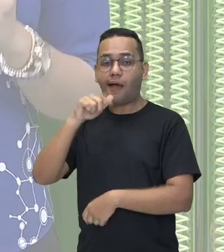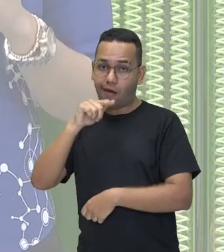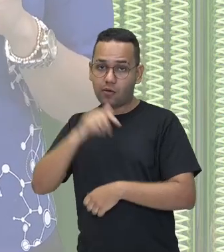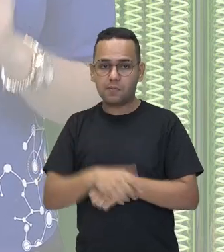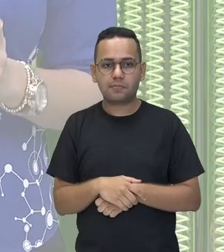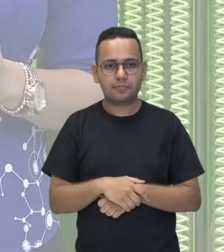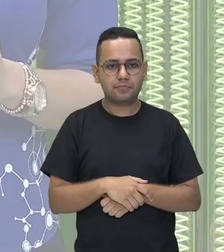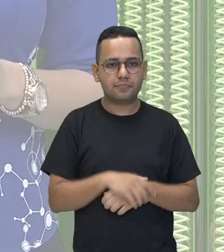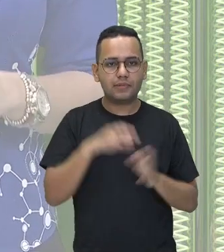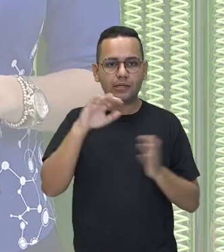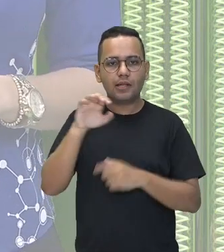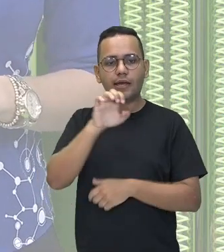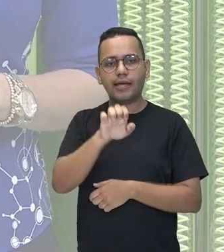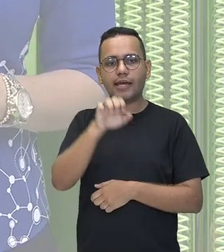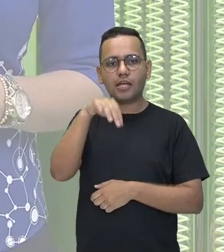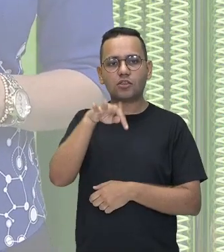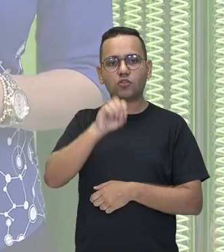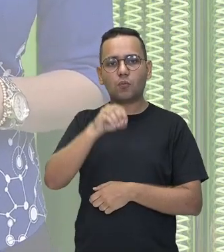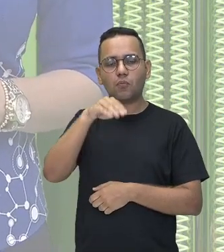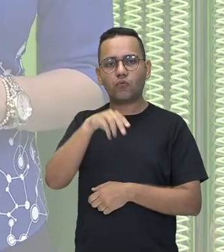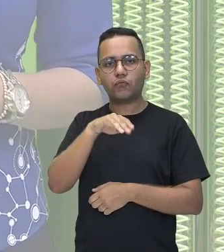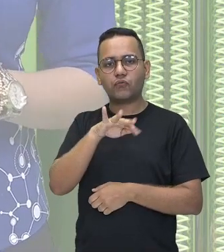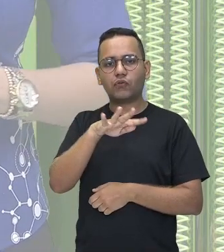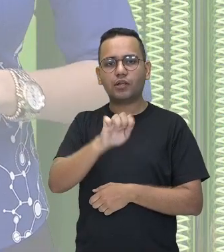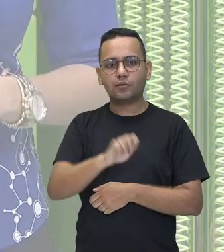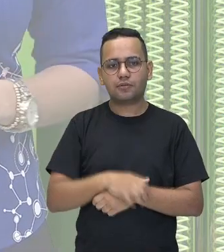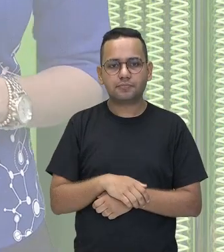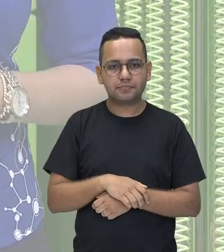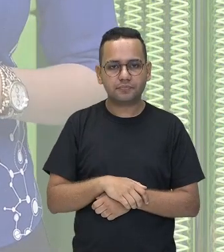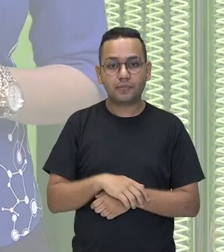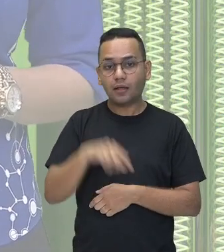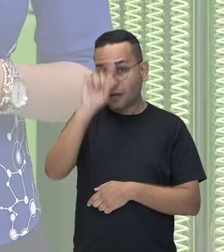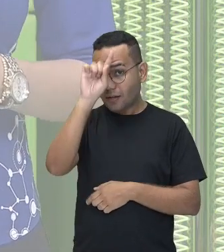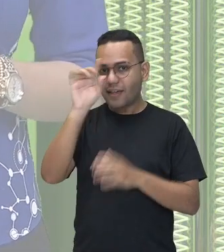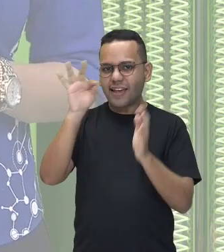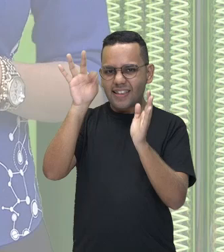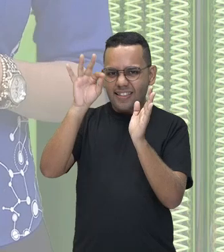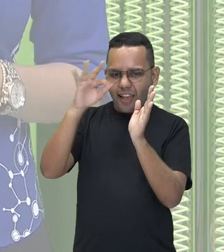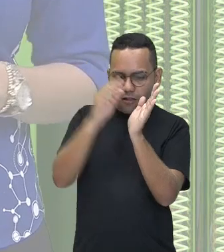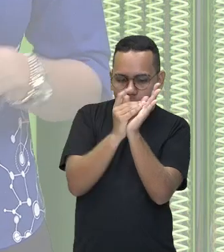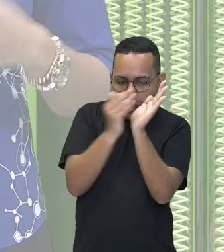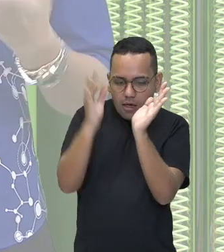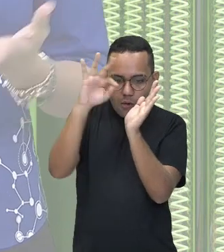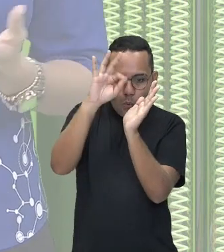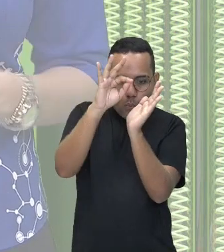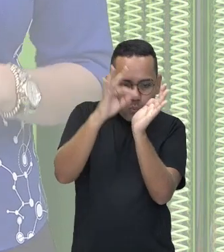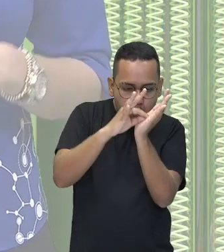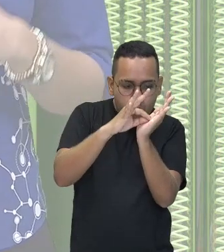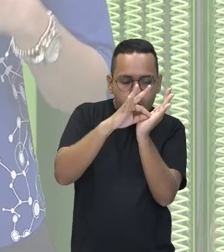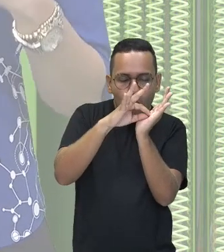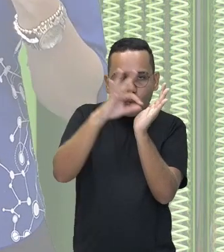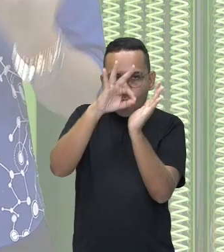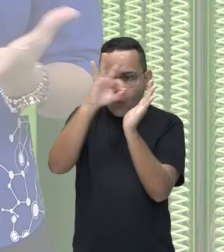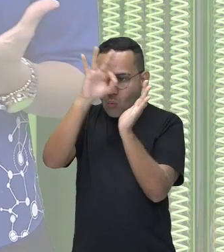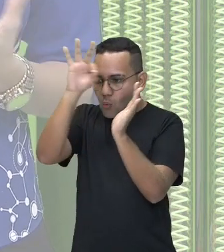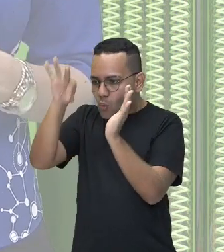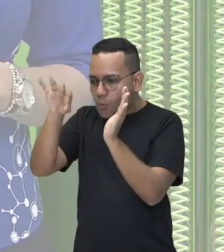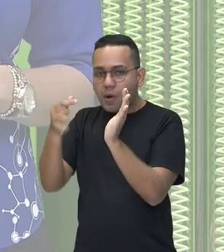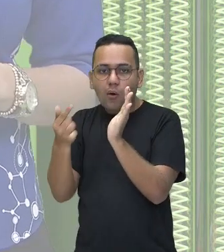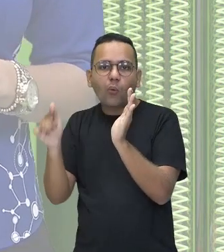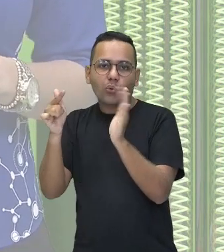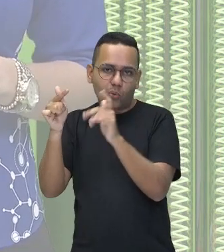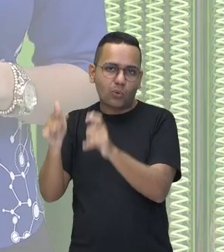a entomofilia, que é quando os insetos são os agentes polinizadores, né? Então, nós vemos aí